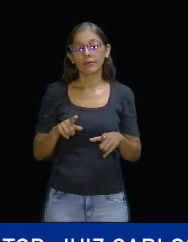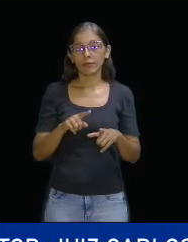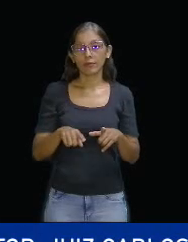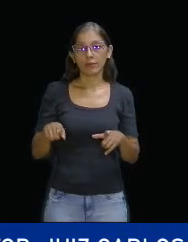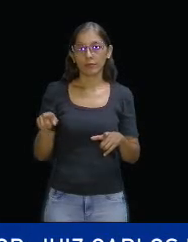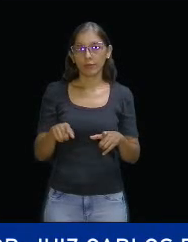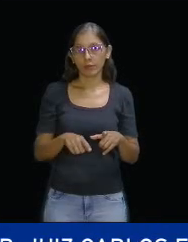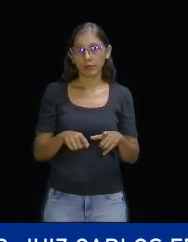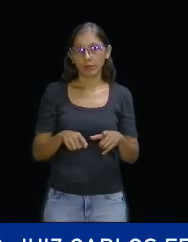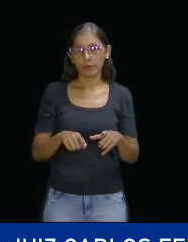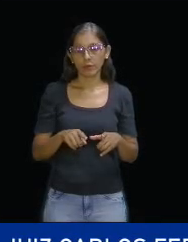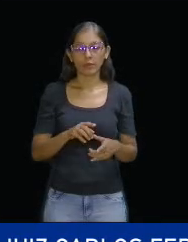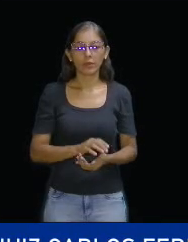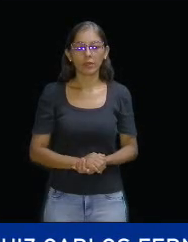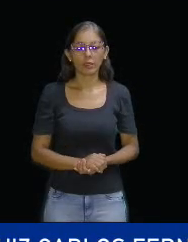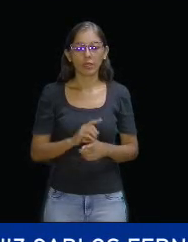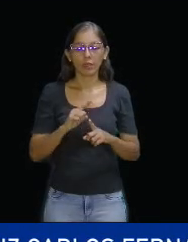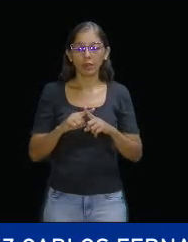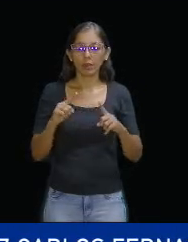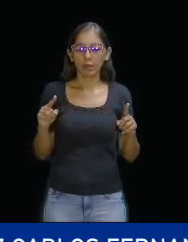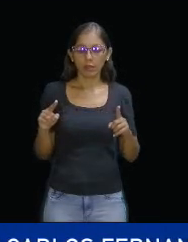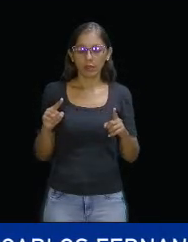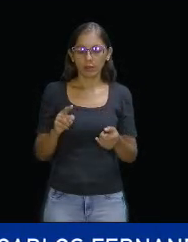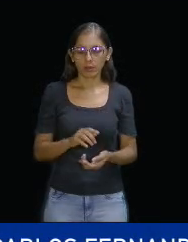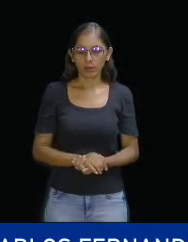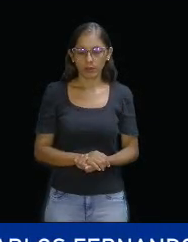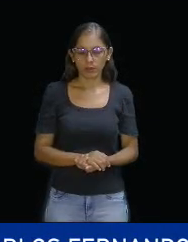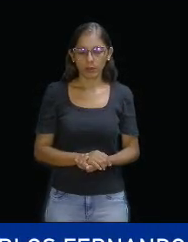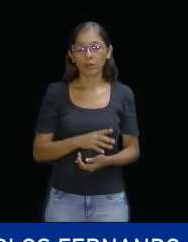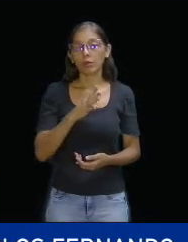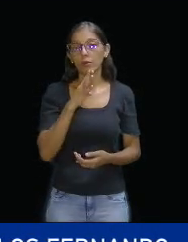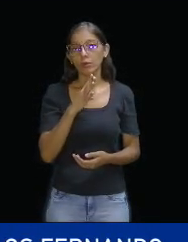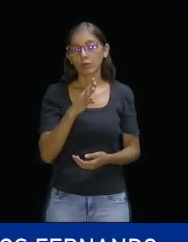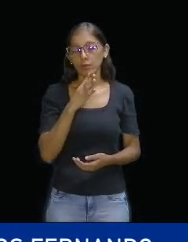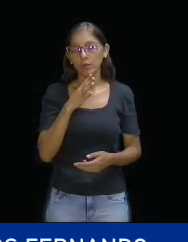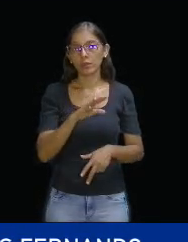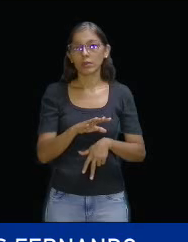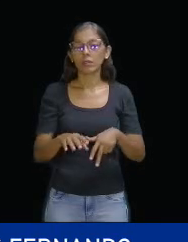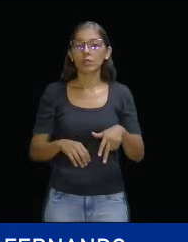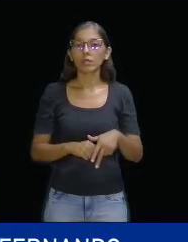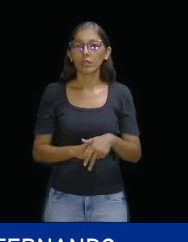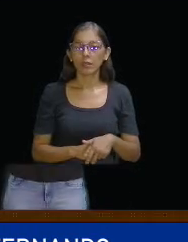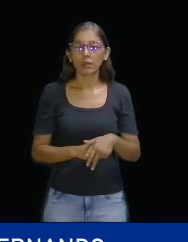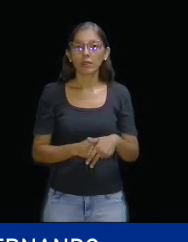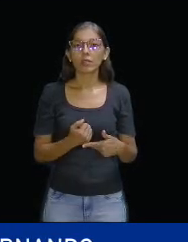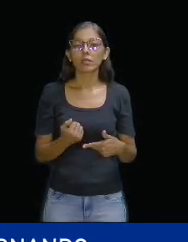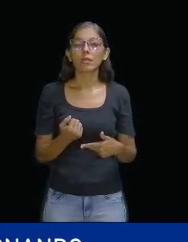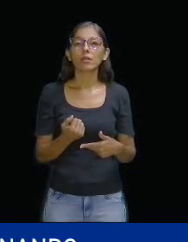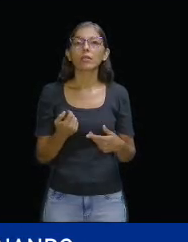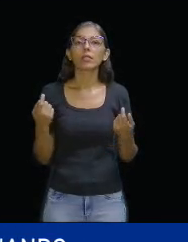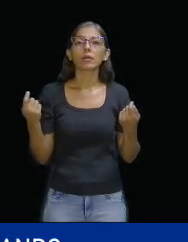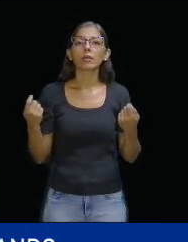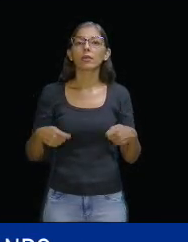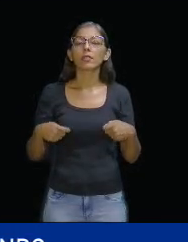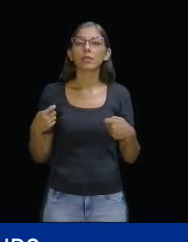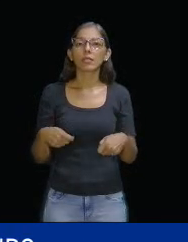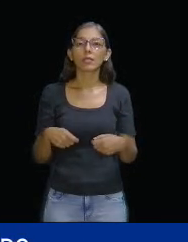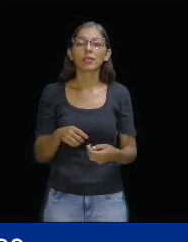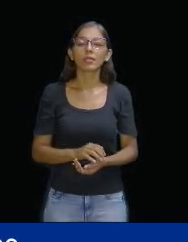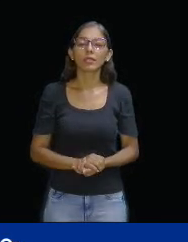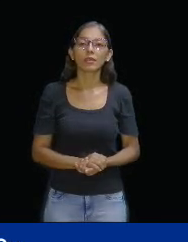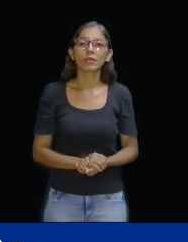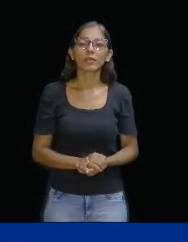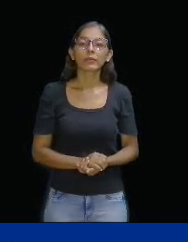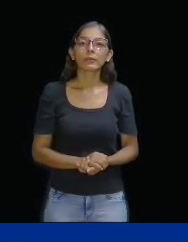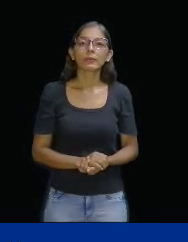diploma. Para que se reconheça a prática de abuso, é indispensável a presença do elemento da